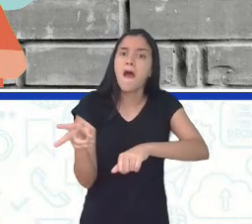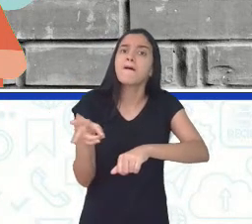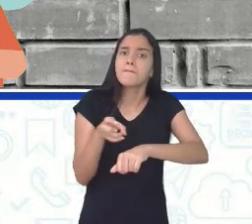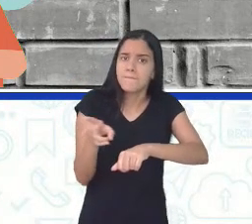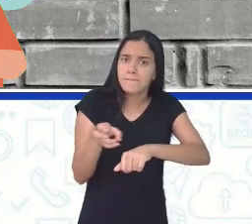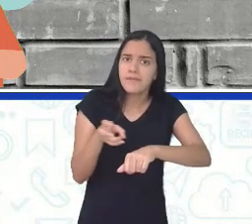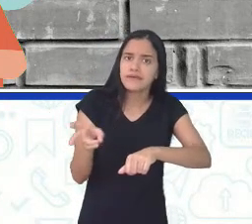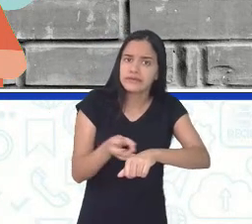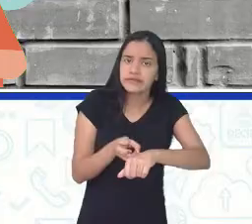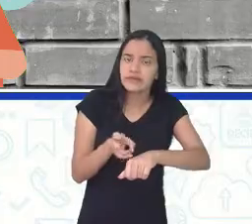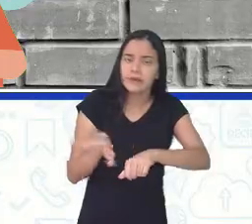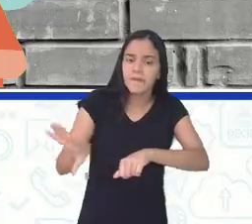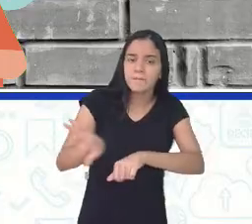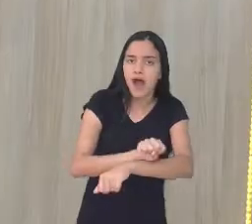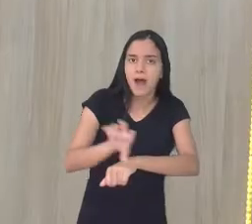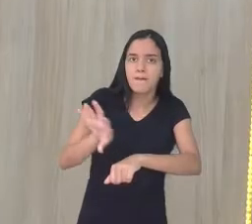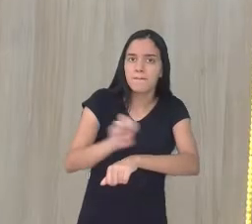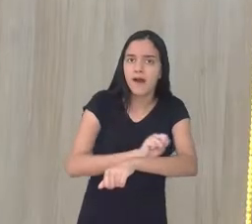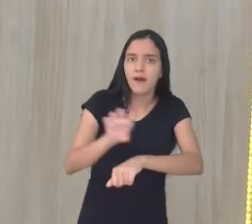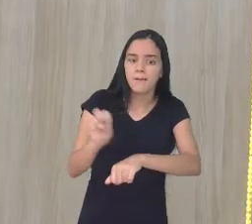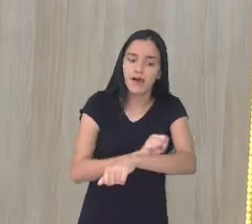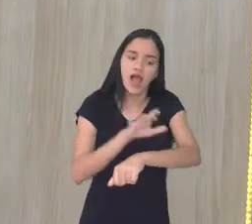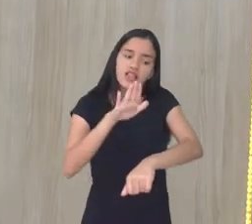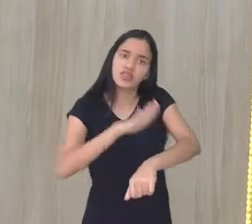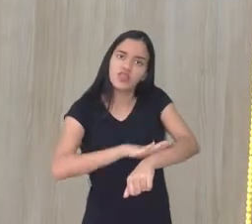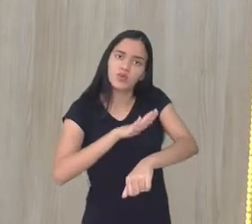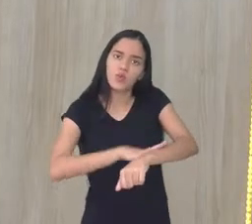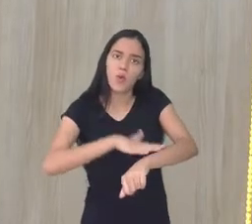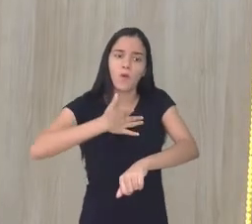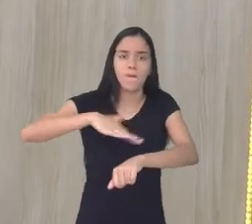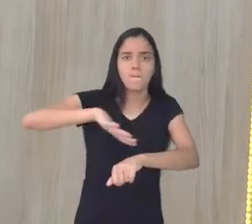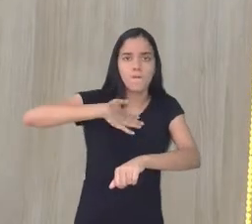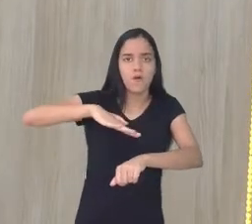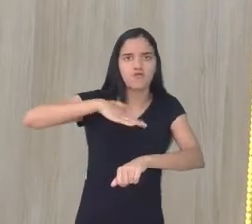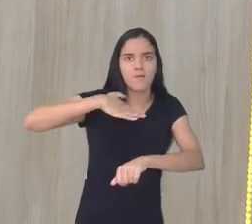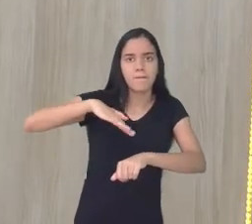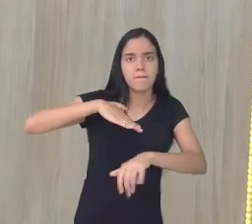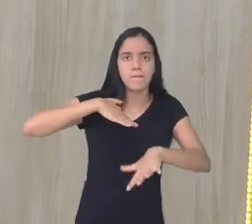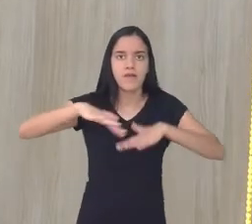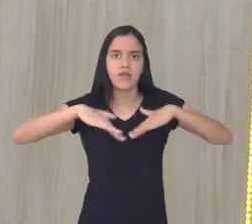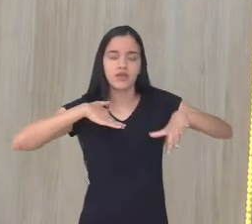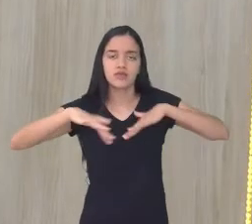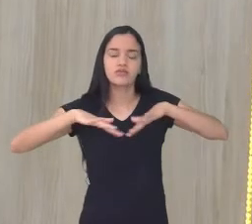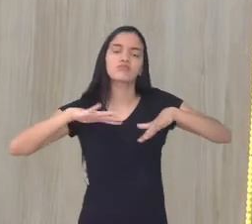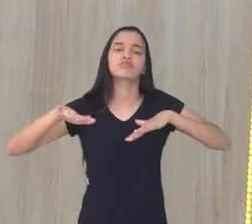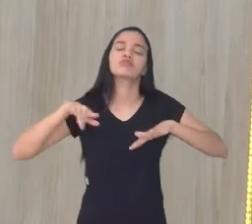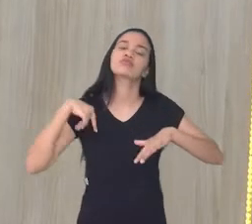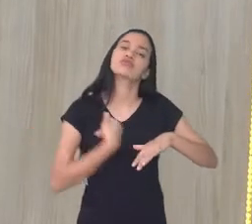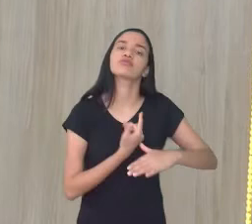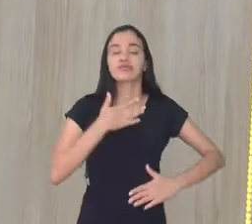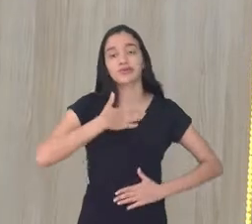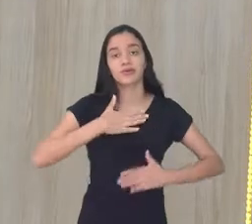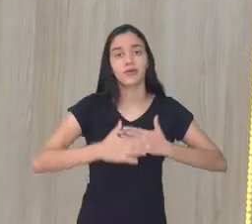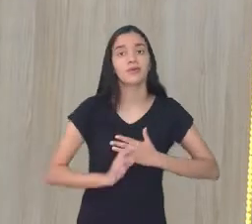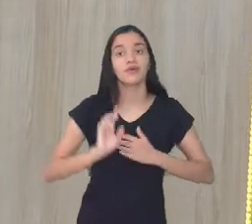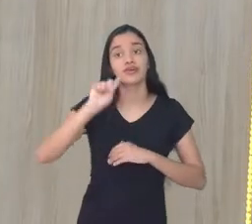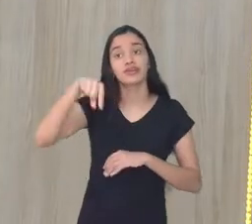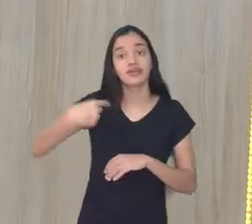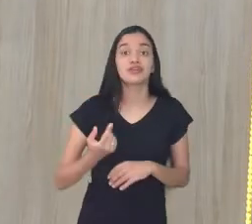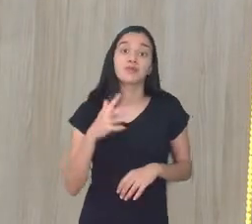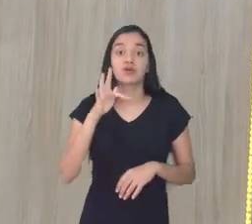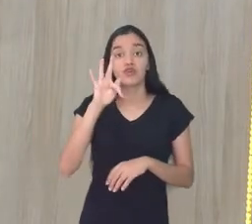né, toda essa questão aí de toque, de movimento, né, em relação aí ao nosso corpo. Depois nós temos